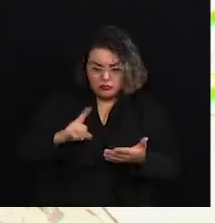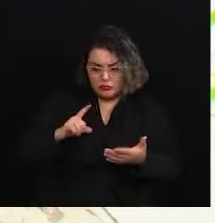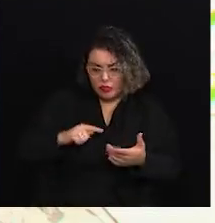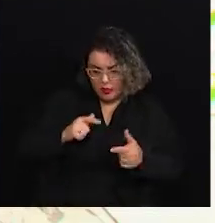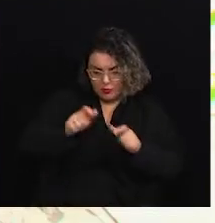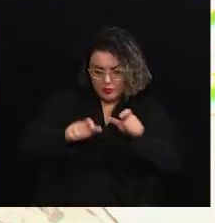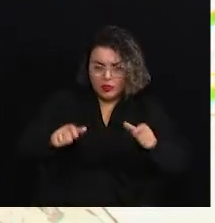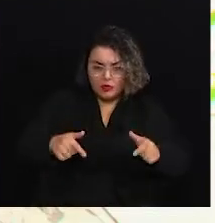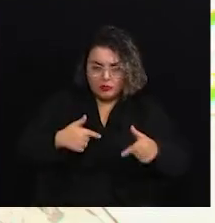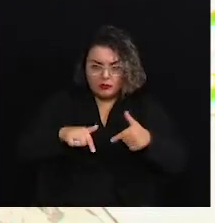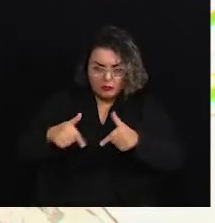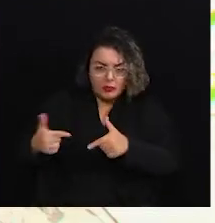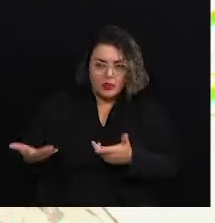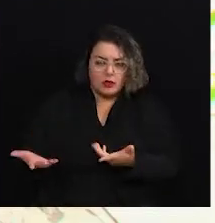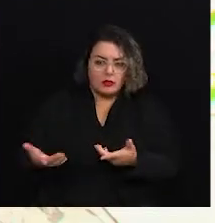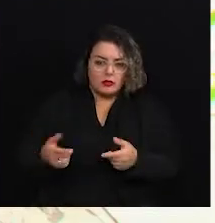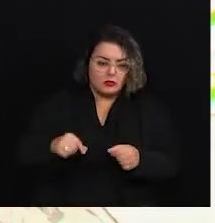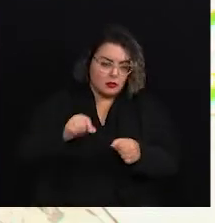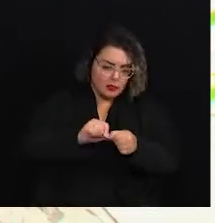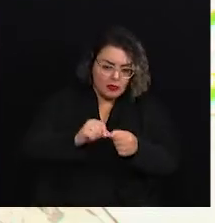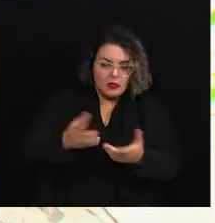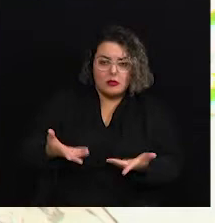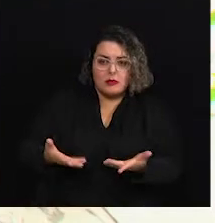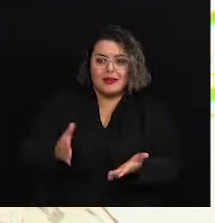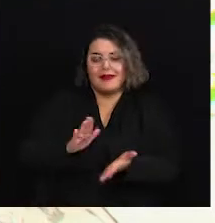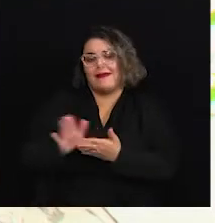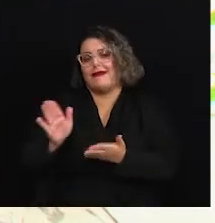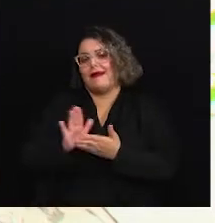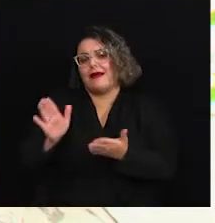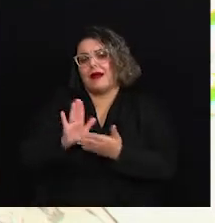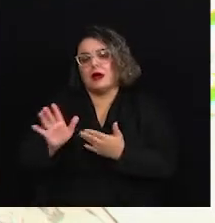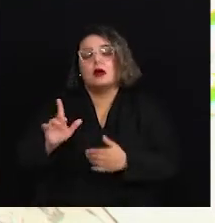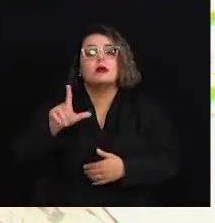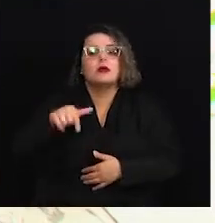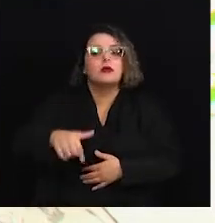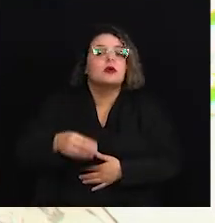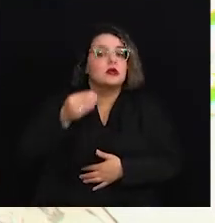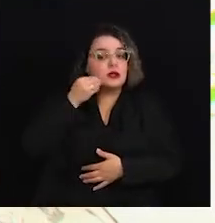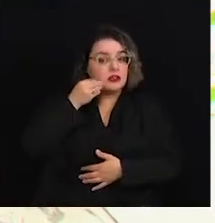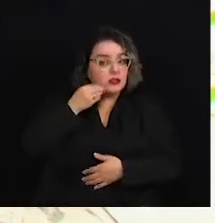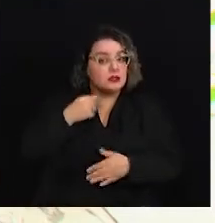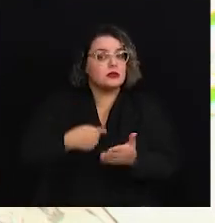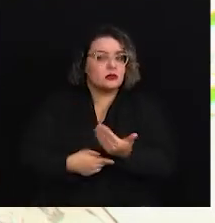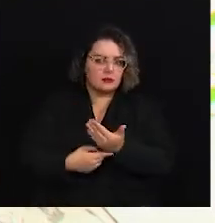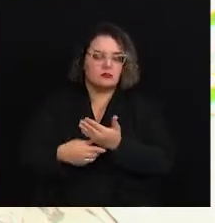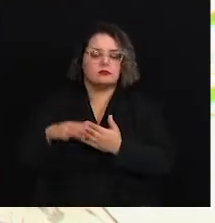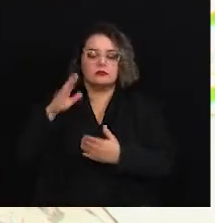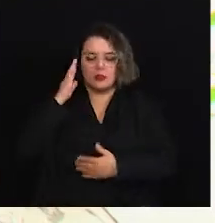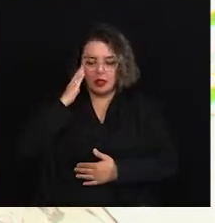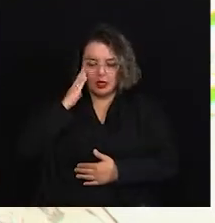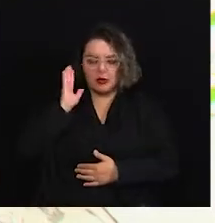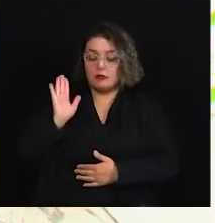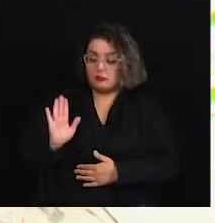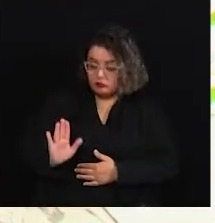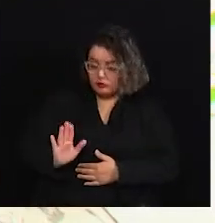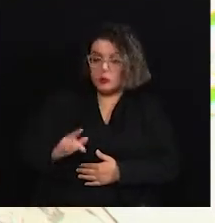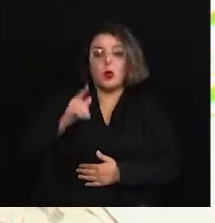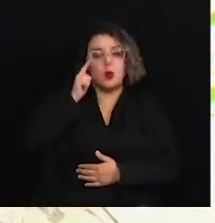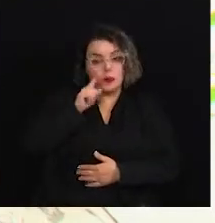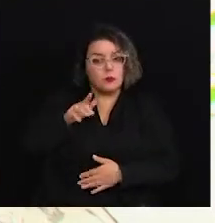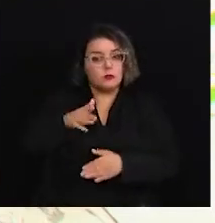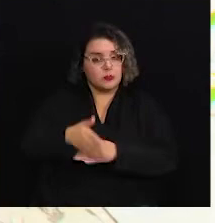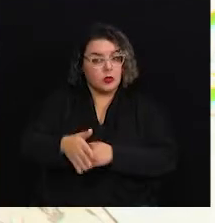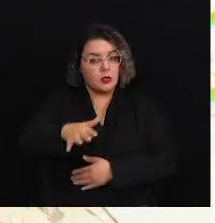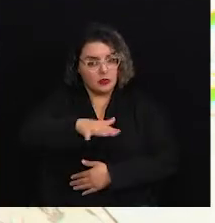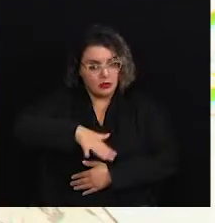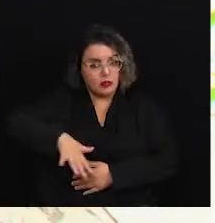gente fazendo, só que isso custa muito caro para as empresas. Então a gente embarcou nisso depois que a gente fez vários testes de tecnologia para poder entender, olha, dá para